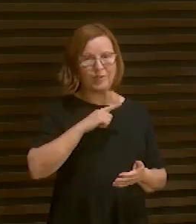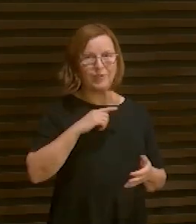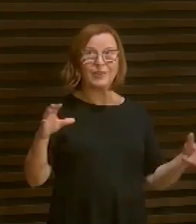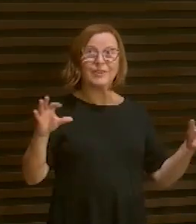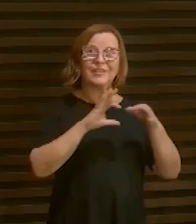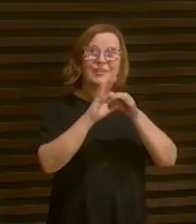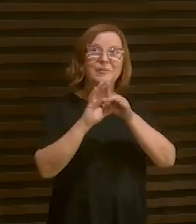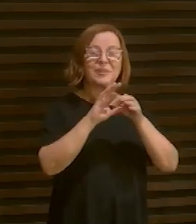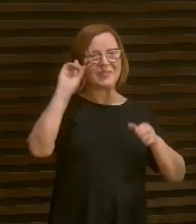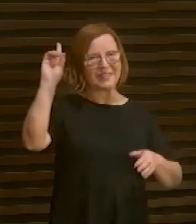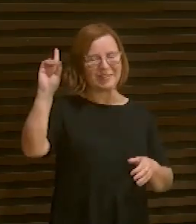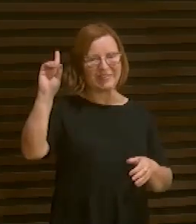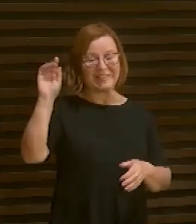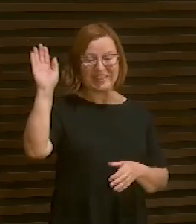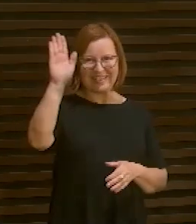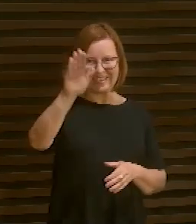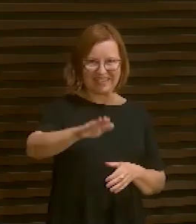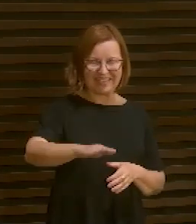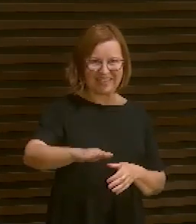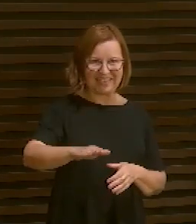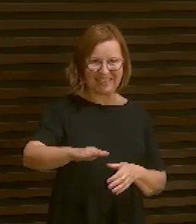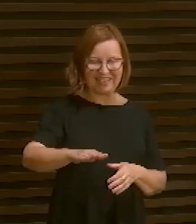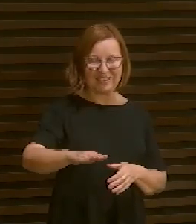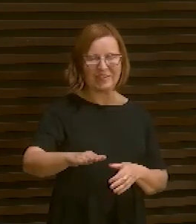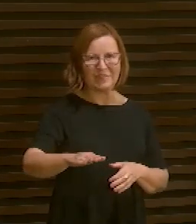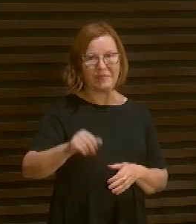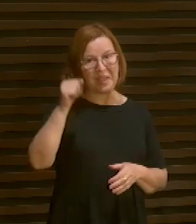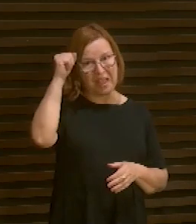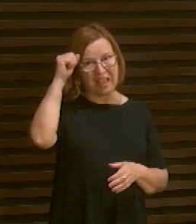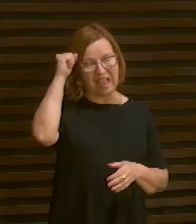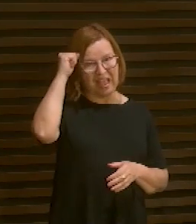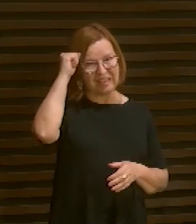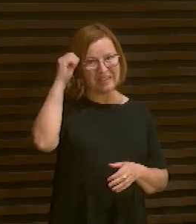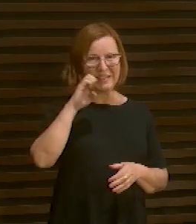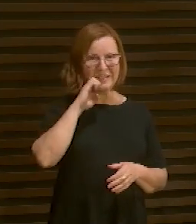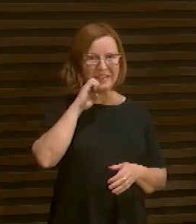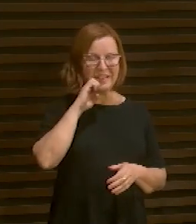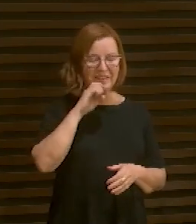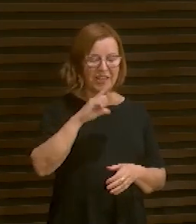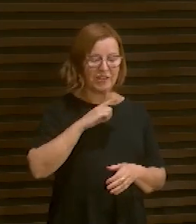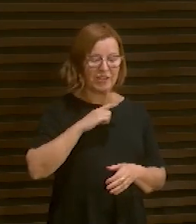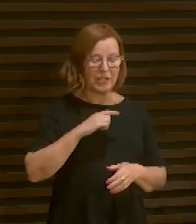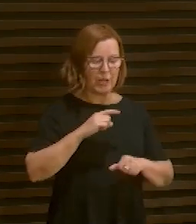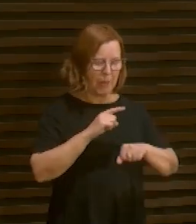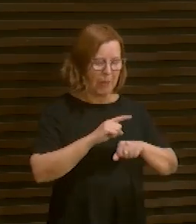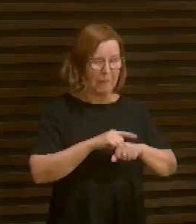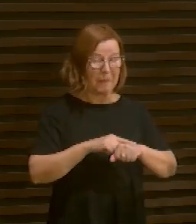Na viração da tarde, eles tinham momentos prazerosos, mas um